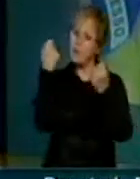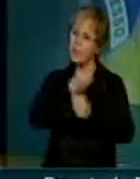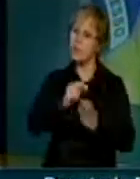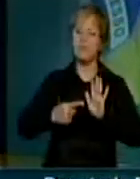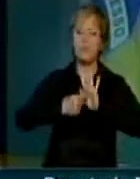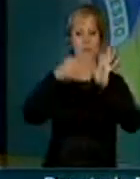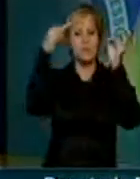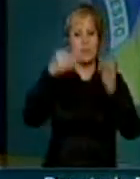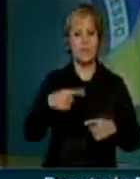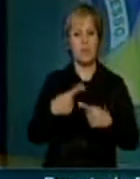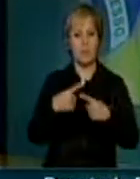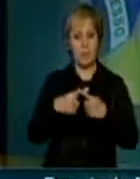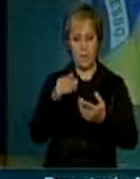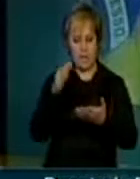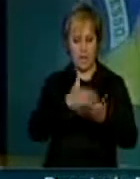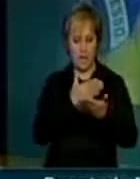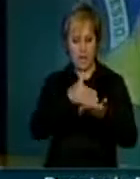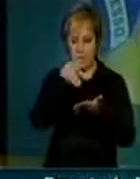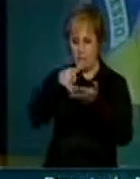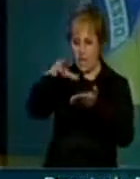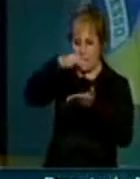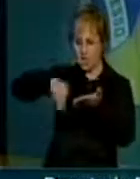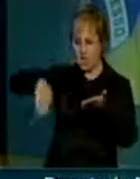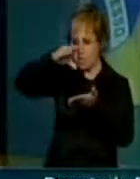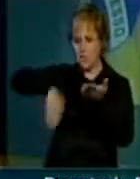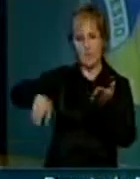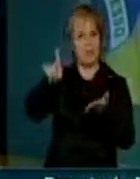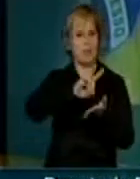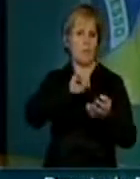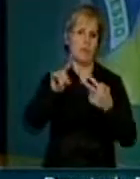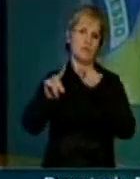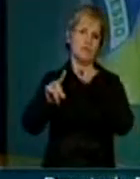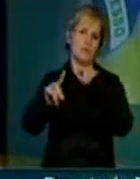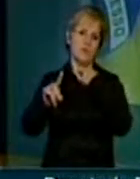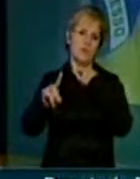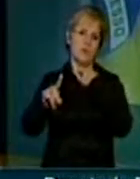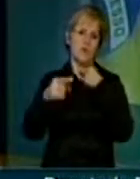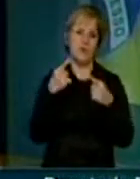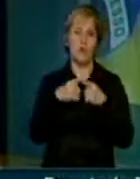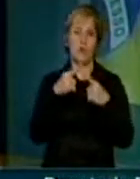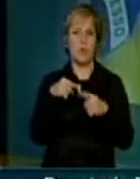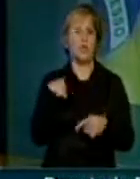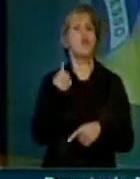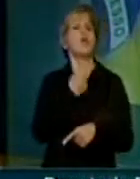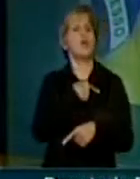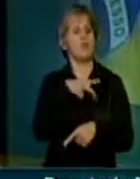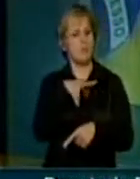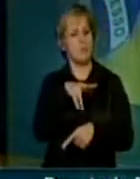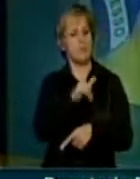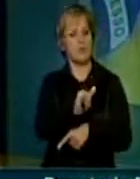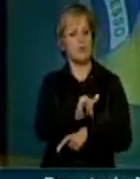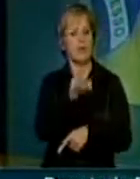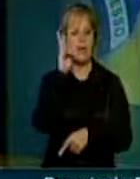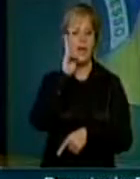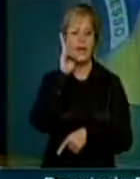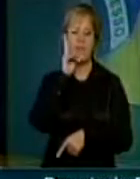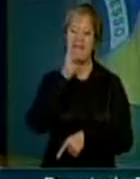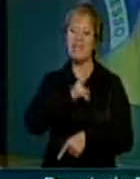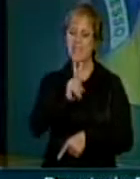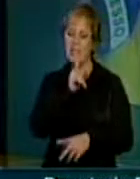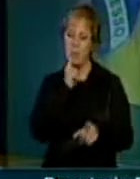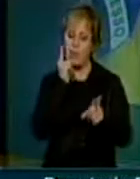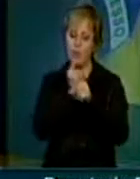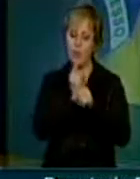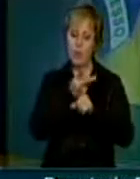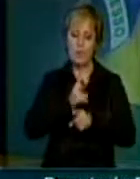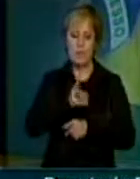viram páginas dessa forma, porque nós vamos, como disse, tropeçar nos resquícios, tropeçar